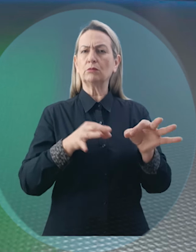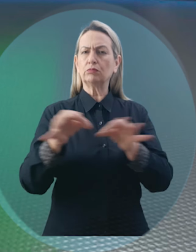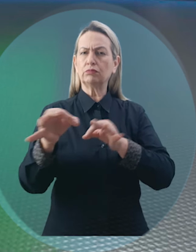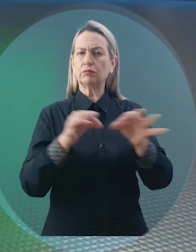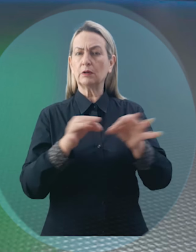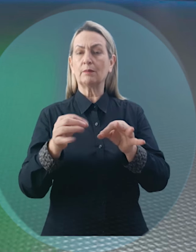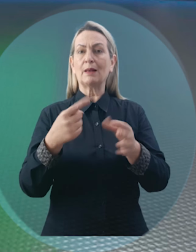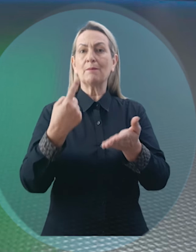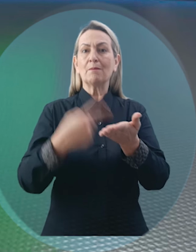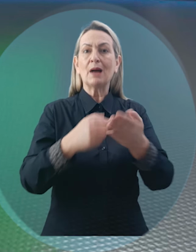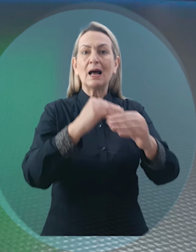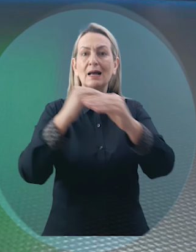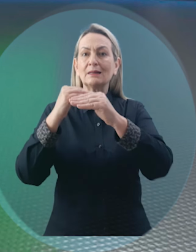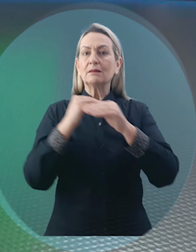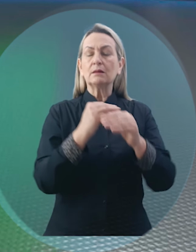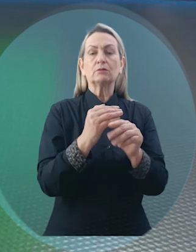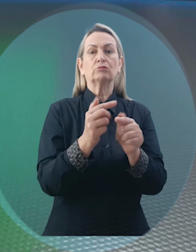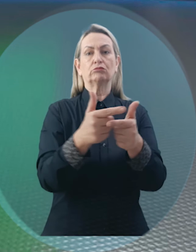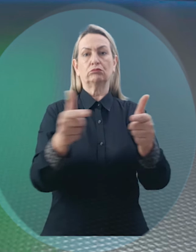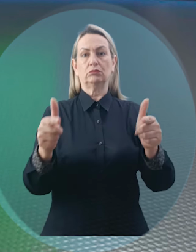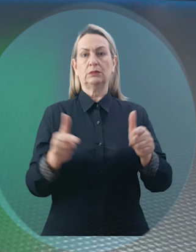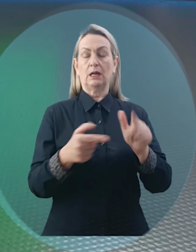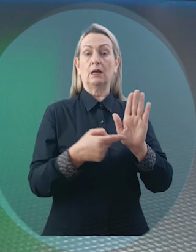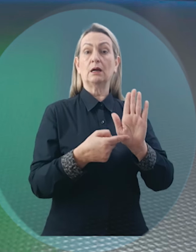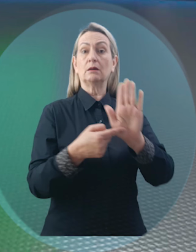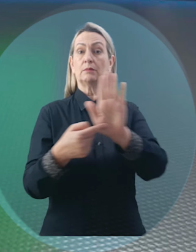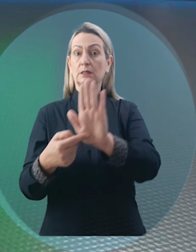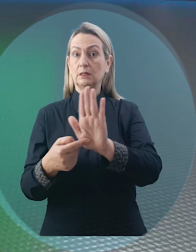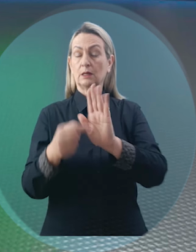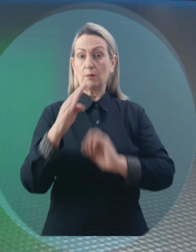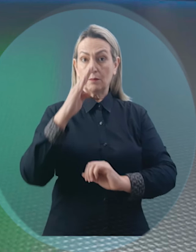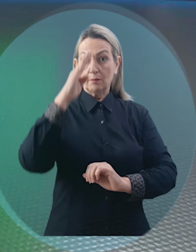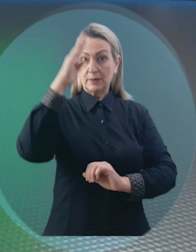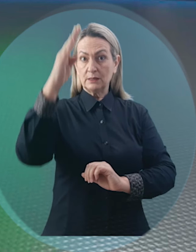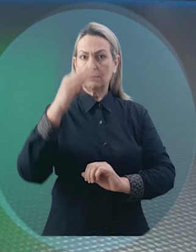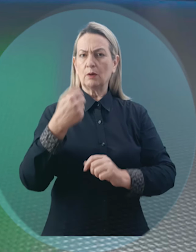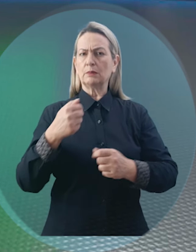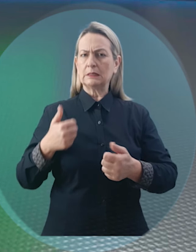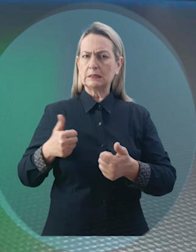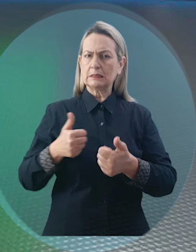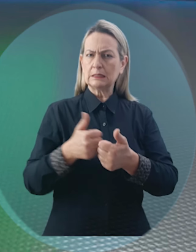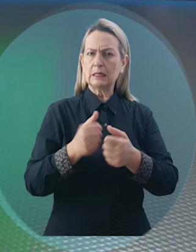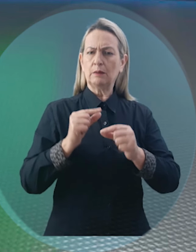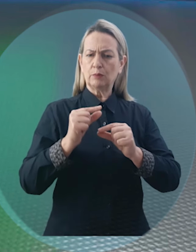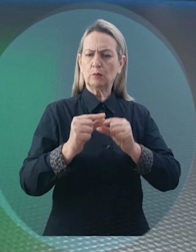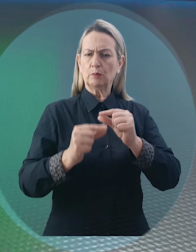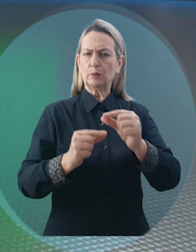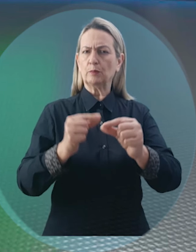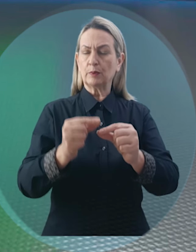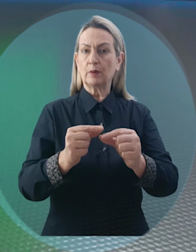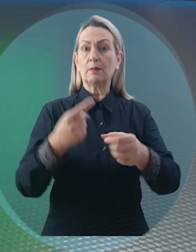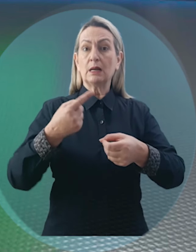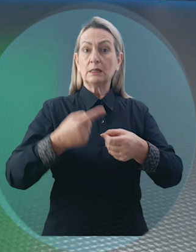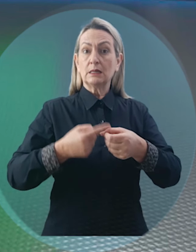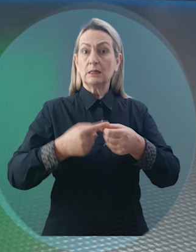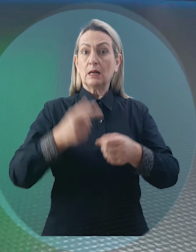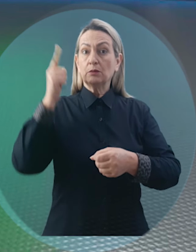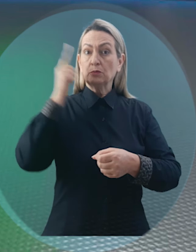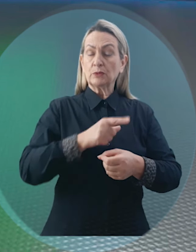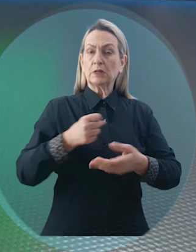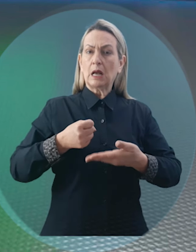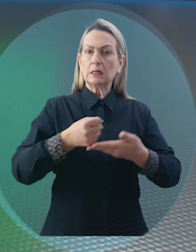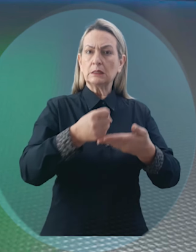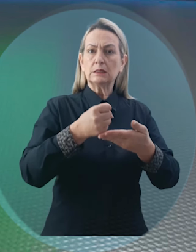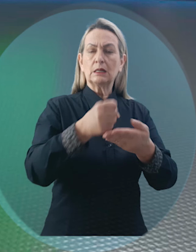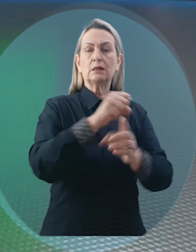de planejamento porém no alma de padronização apresentamos os principais passos a serem seguidos para que